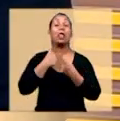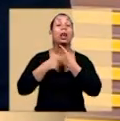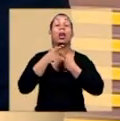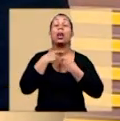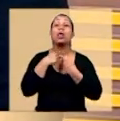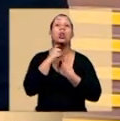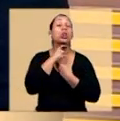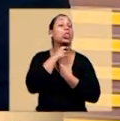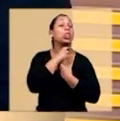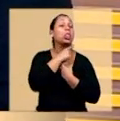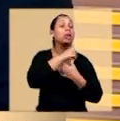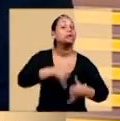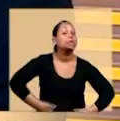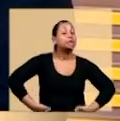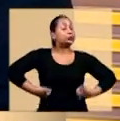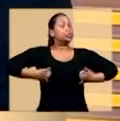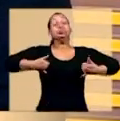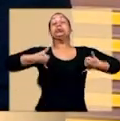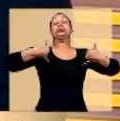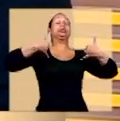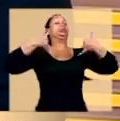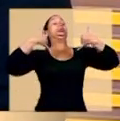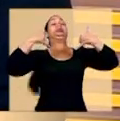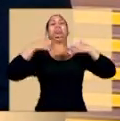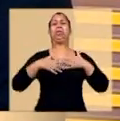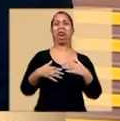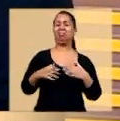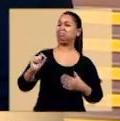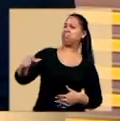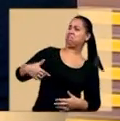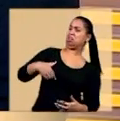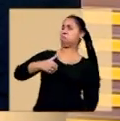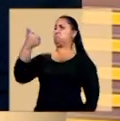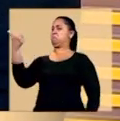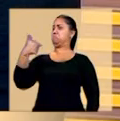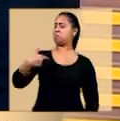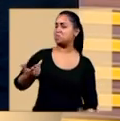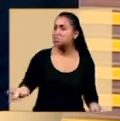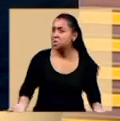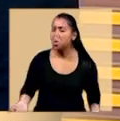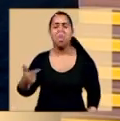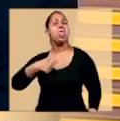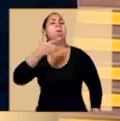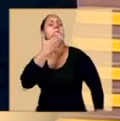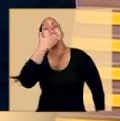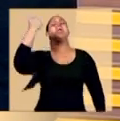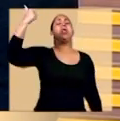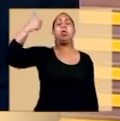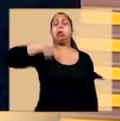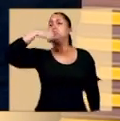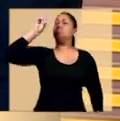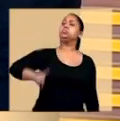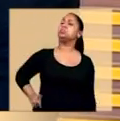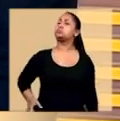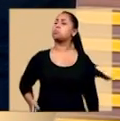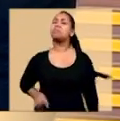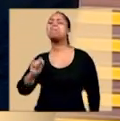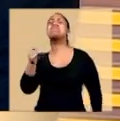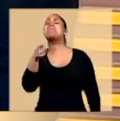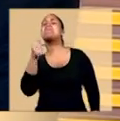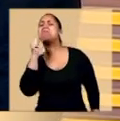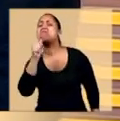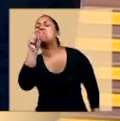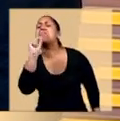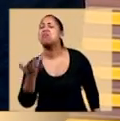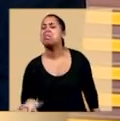são muito ambiciosas. Elas têm um ego muito forte hoje. Então, assim, quem é ela para ser mais do que eu? Eu sou mais do que ela. Eu sou